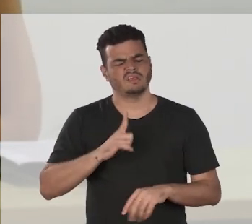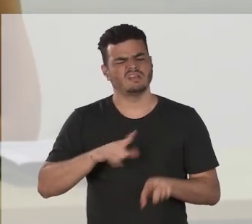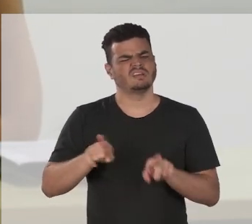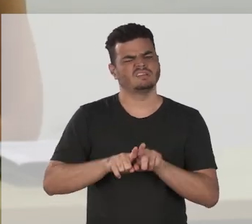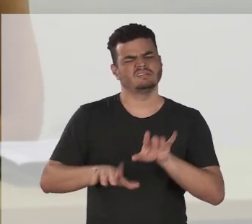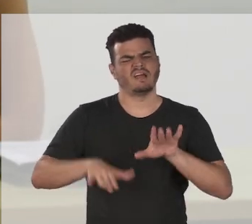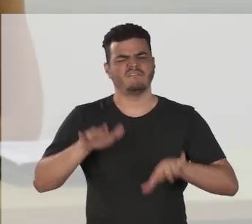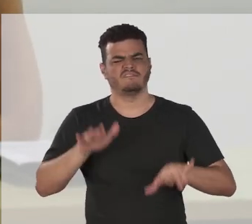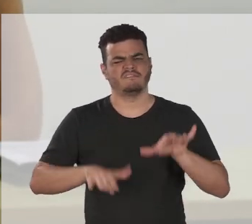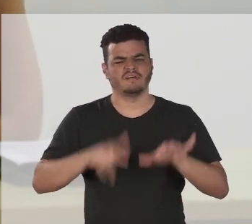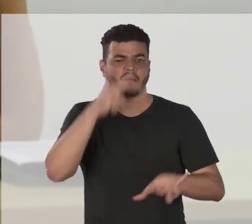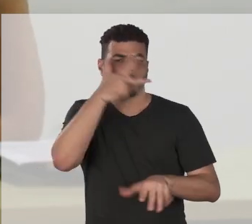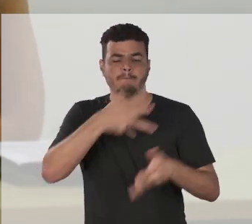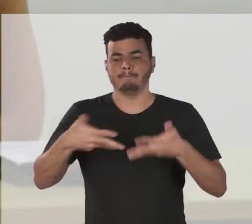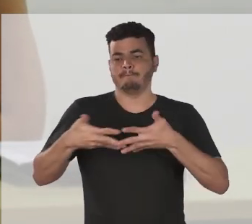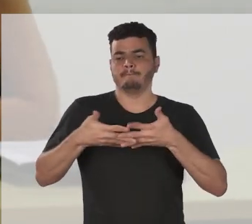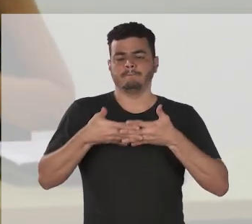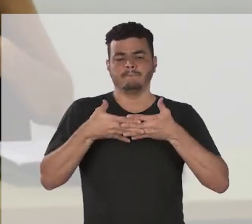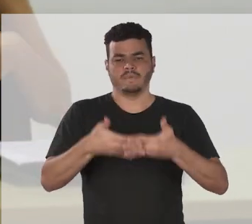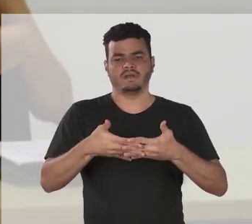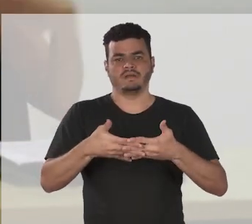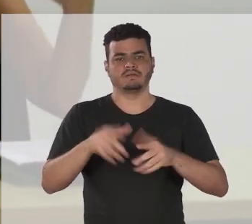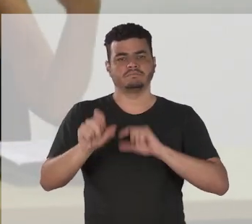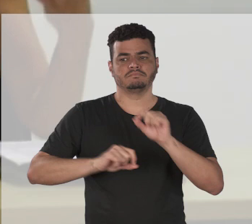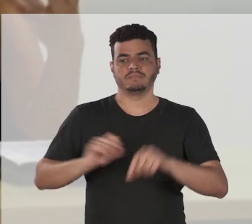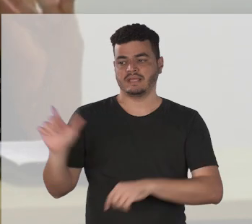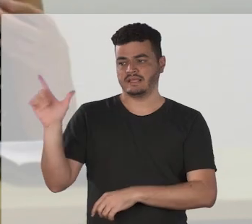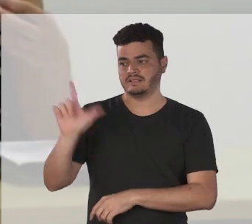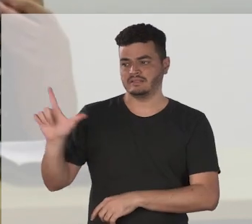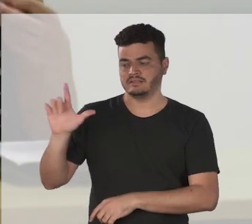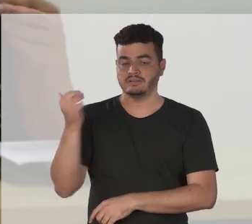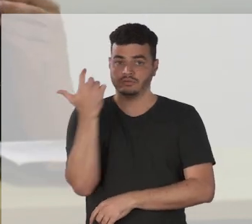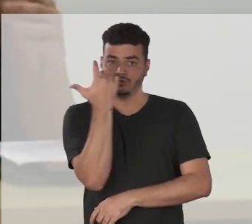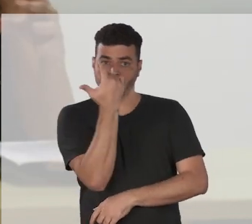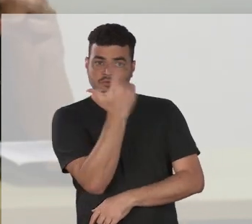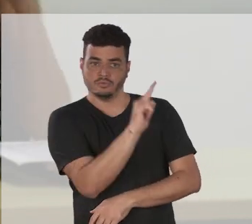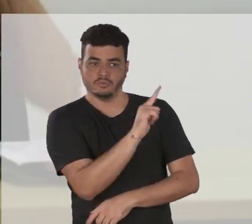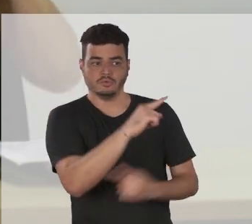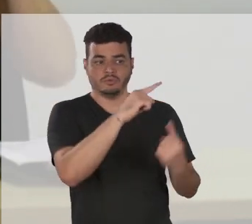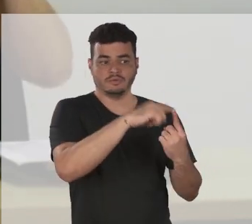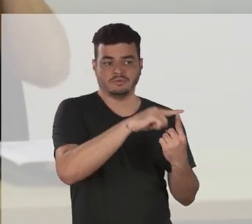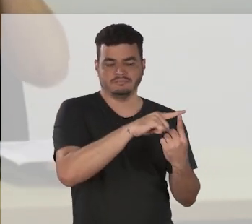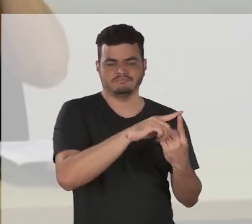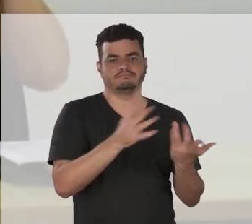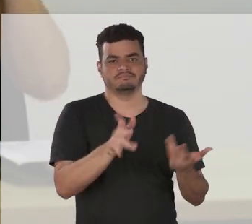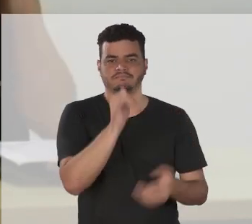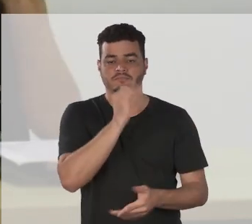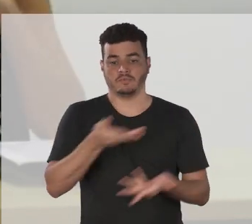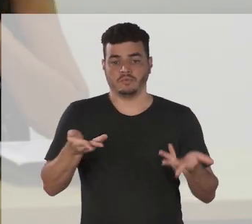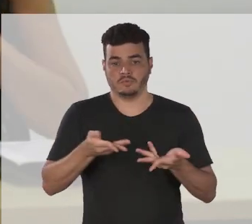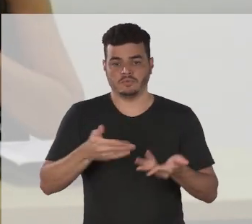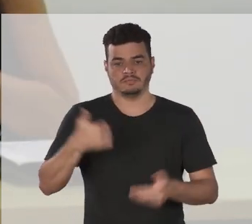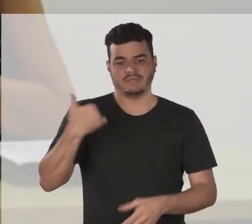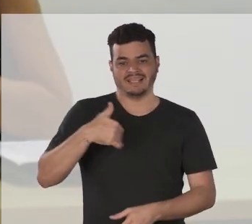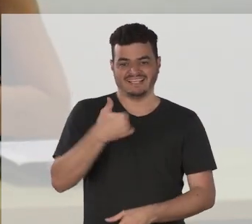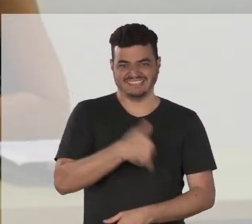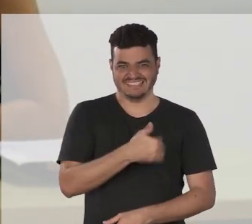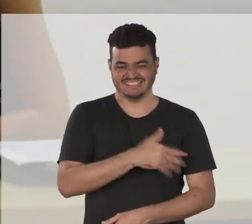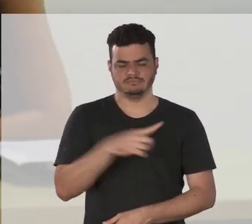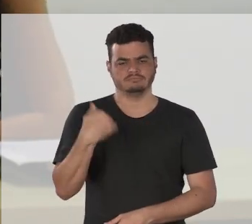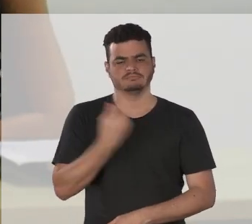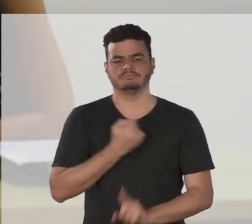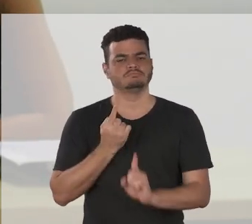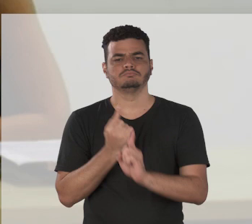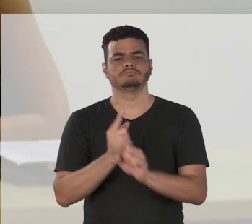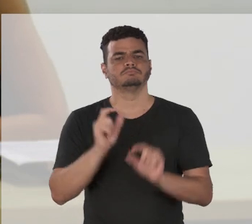também, algumas vezes, se confundem literatura com outro gênero. O que se vê muito no mercado argentino é, por